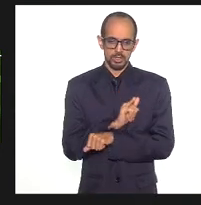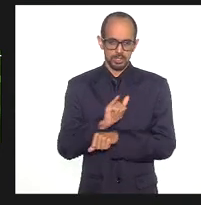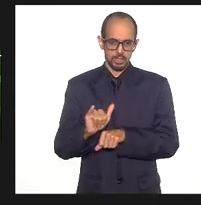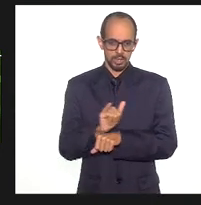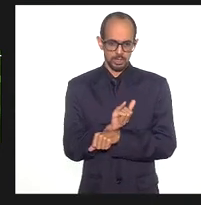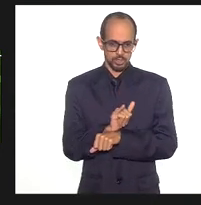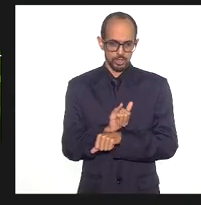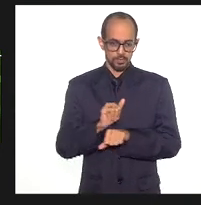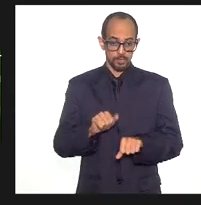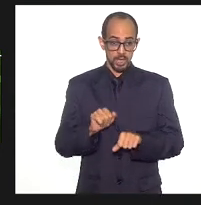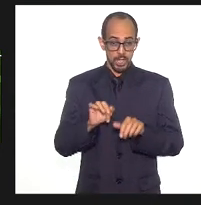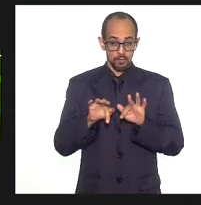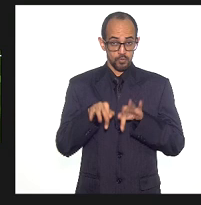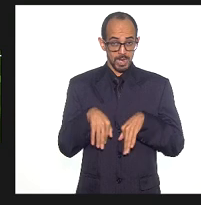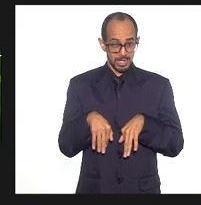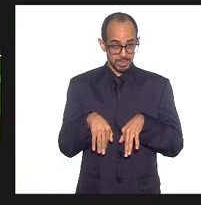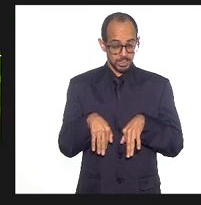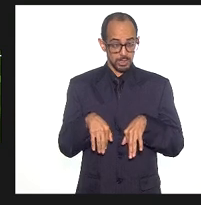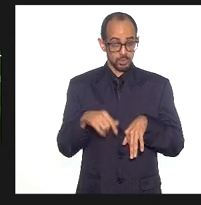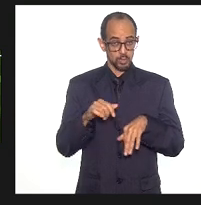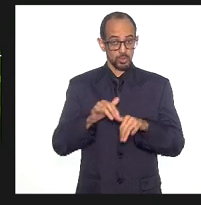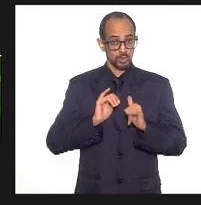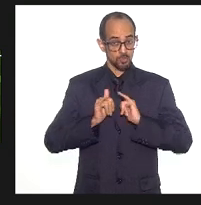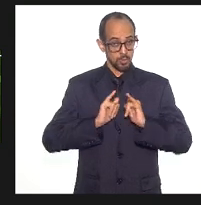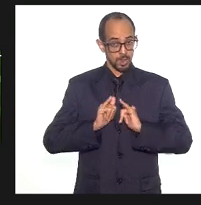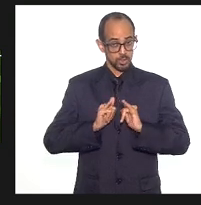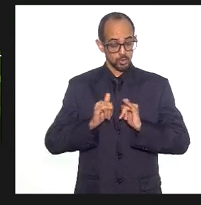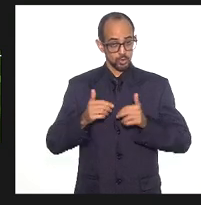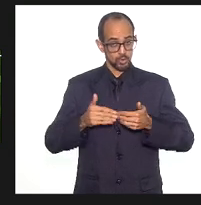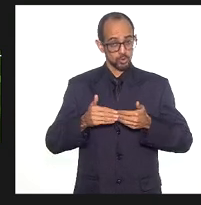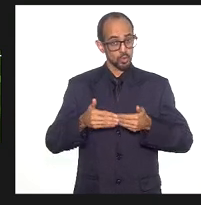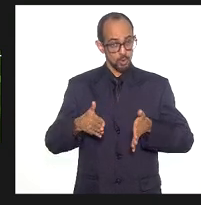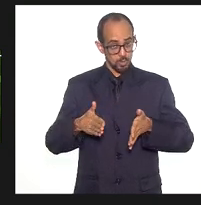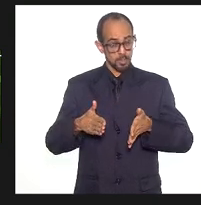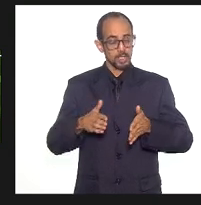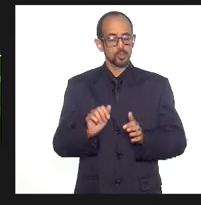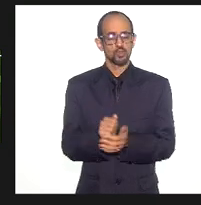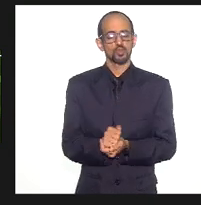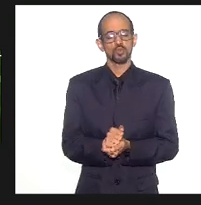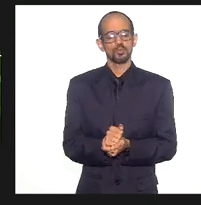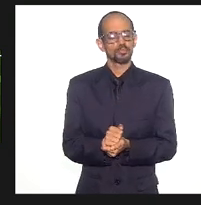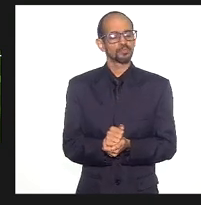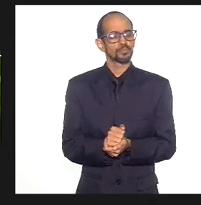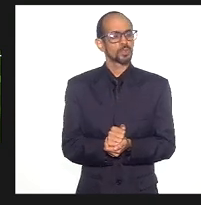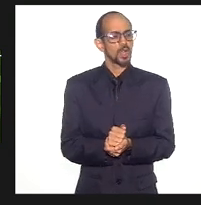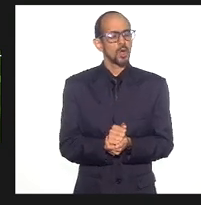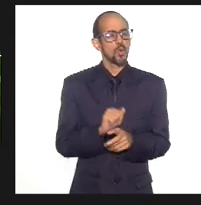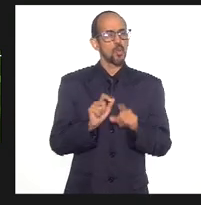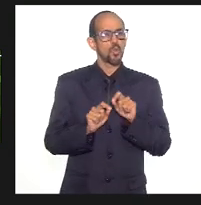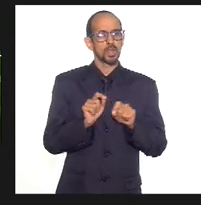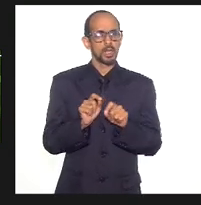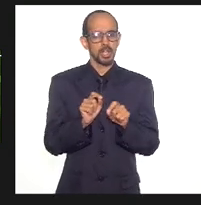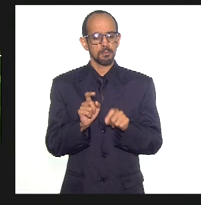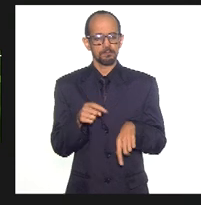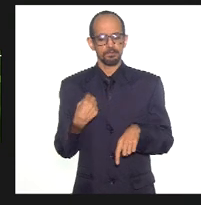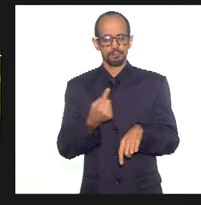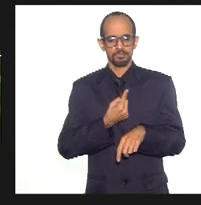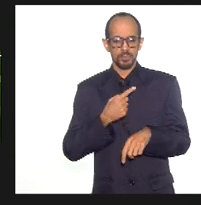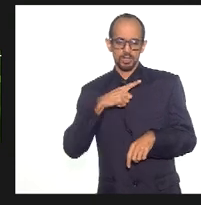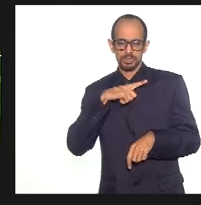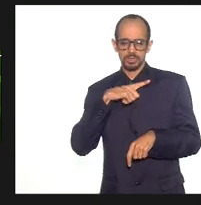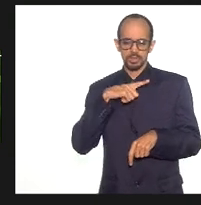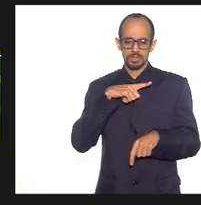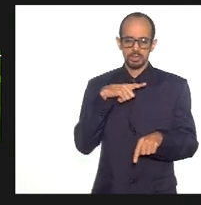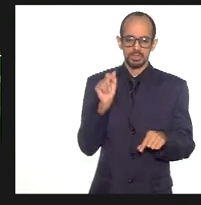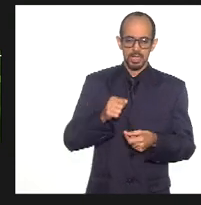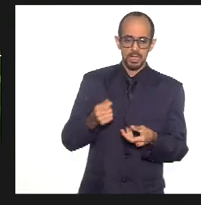Bom, fechando aqui esses dados iniciais, deputados e deputadas, nós temos a contribuição